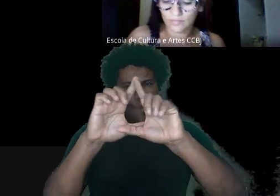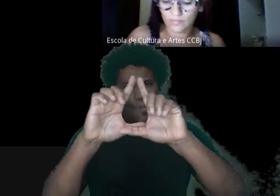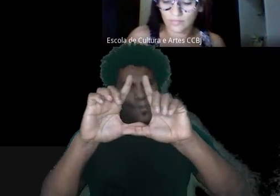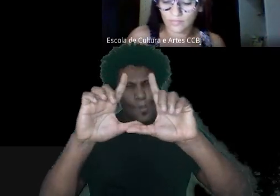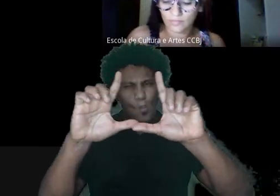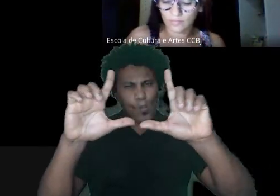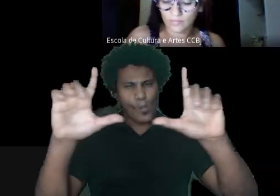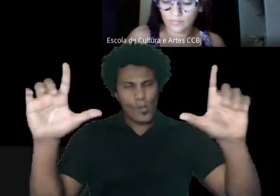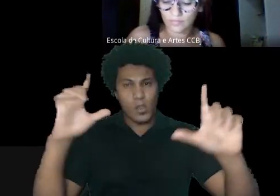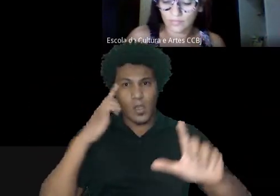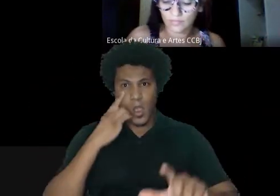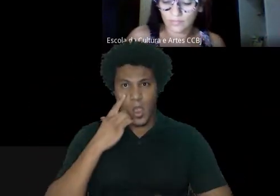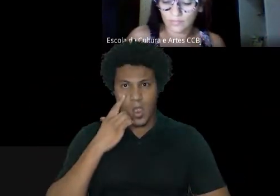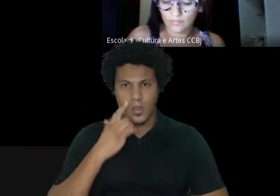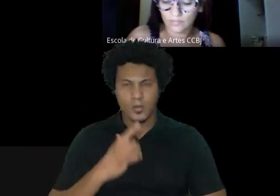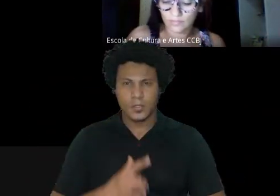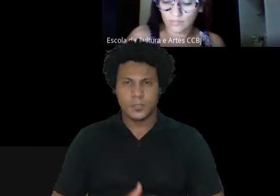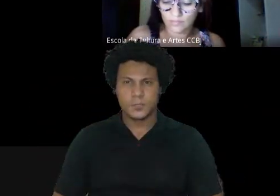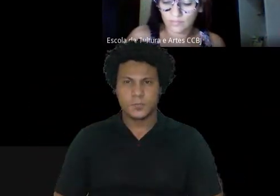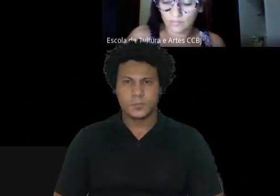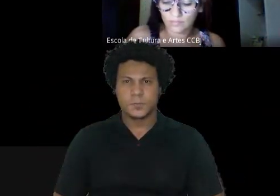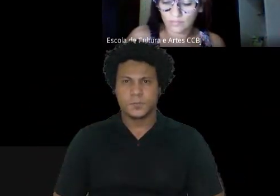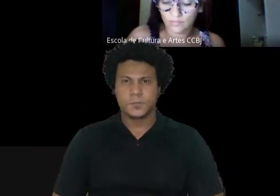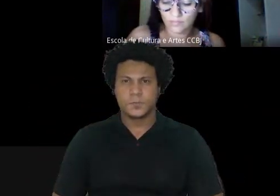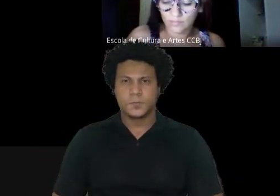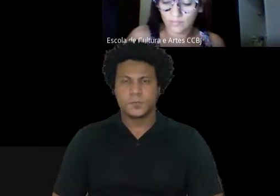Abre-se um foco claro de luz.